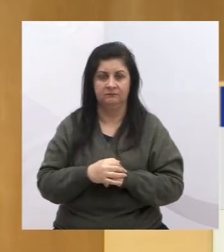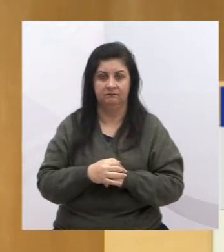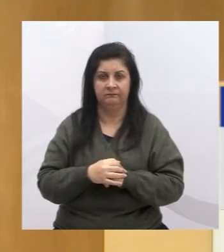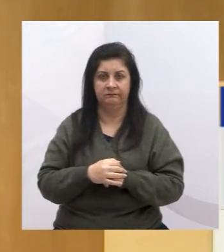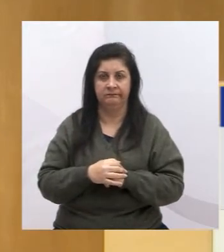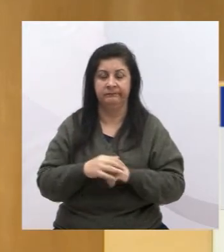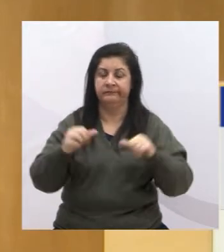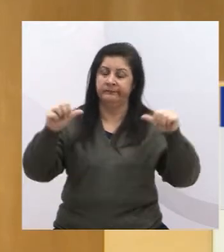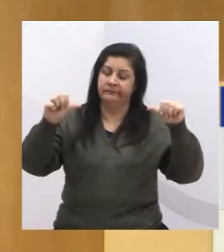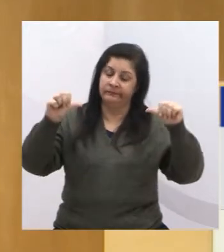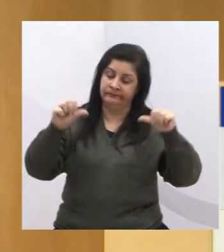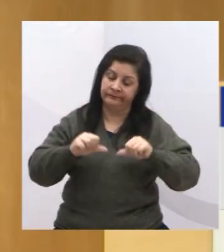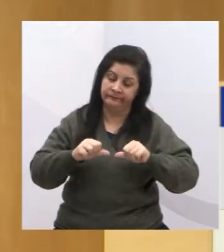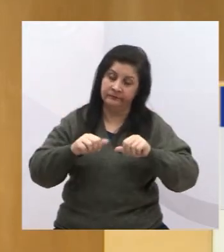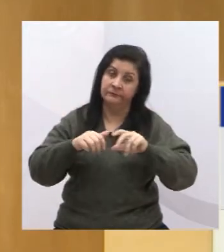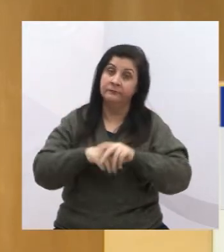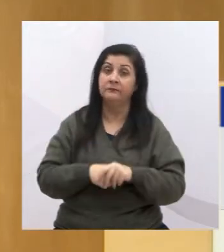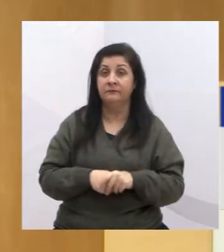infelizmente,